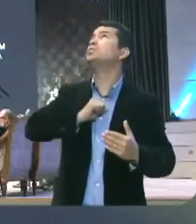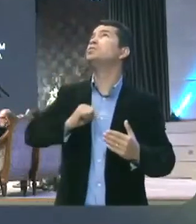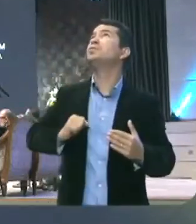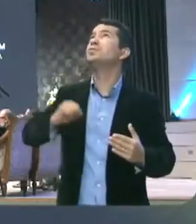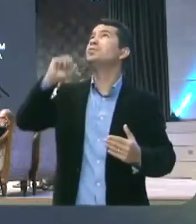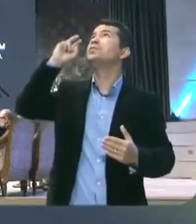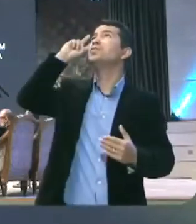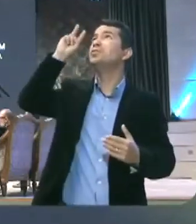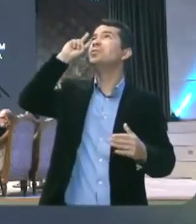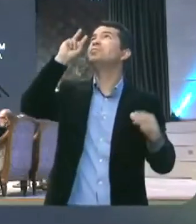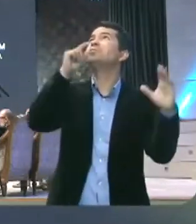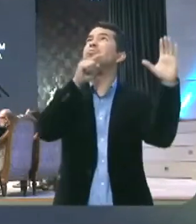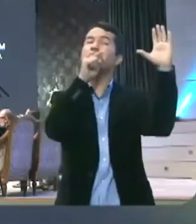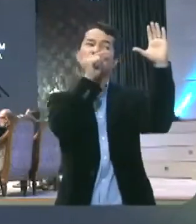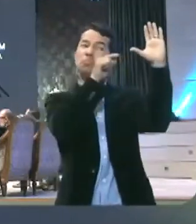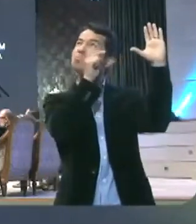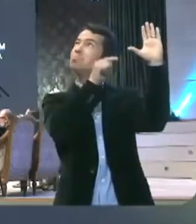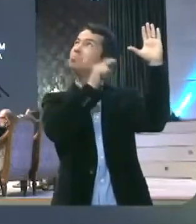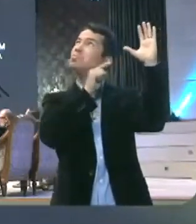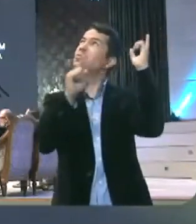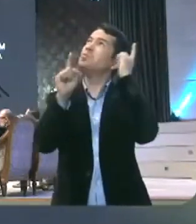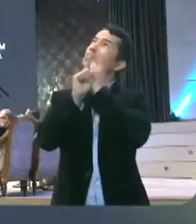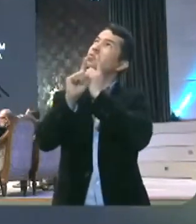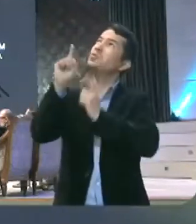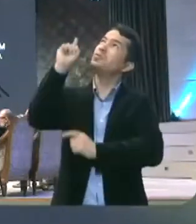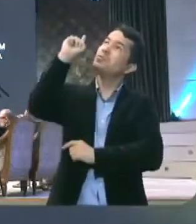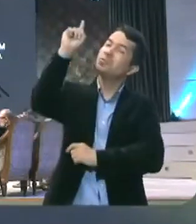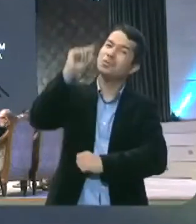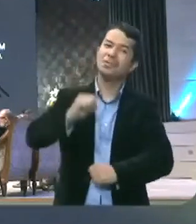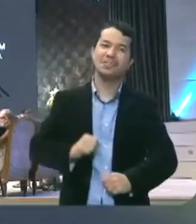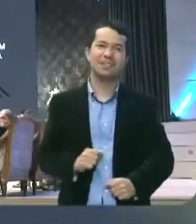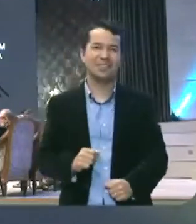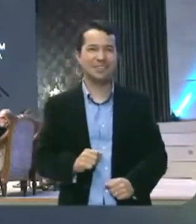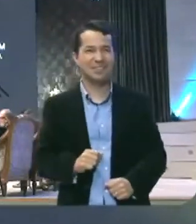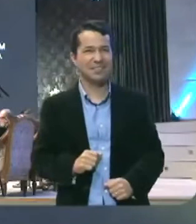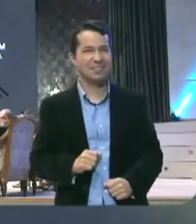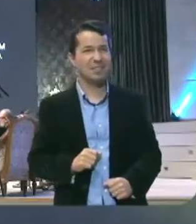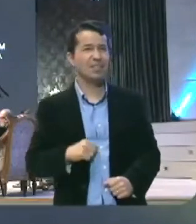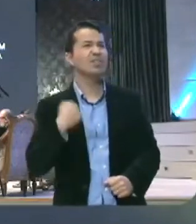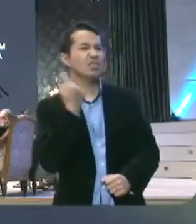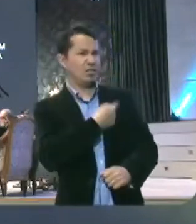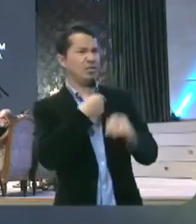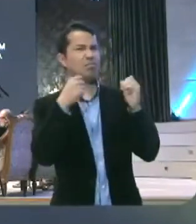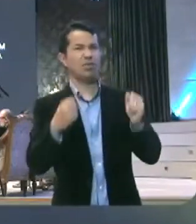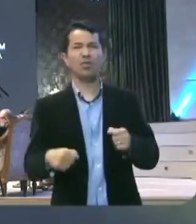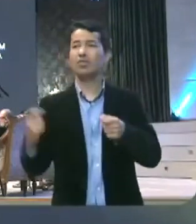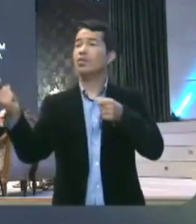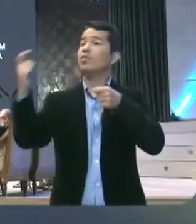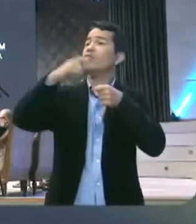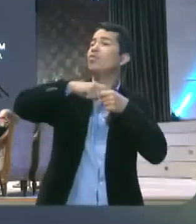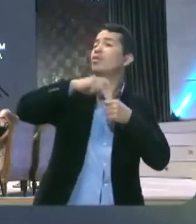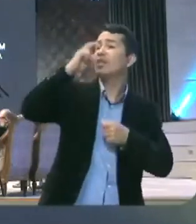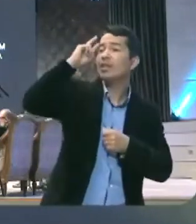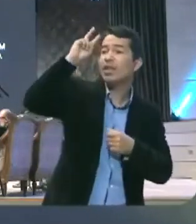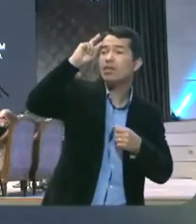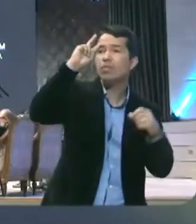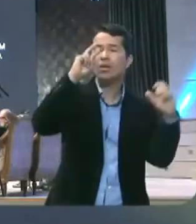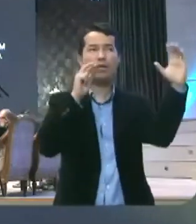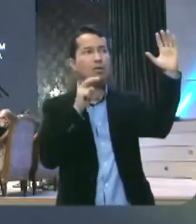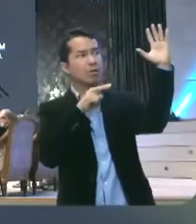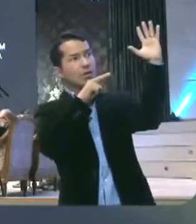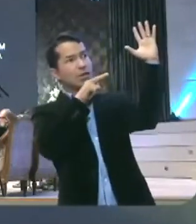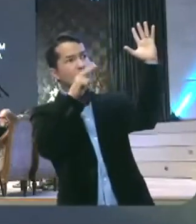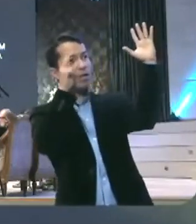nosso encontro sabe a gente pode voltar os lugares sagrados mas não são os lugares sagrados que